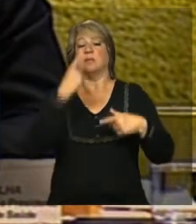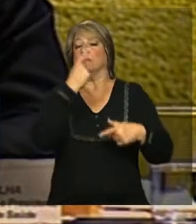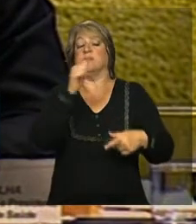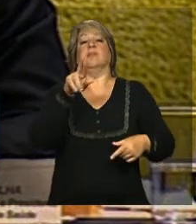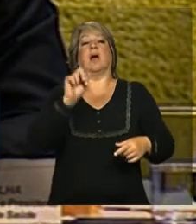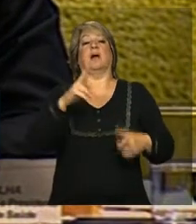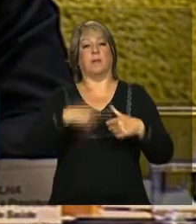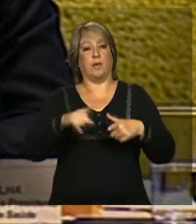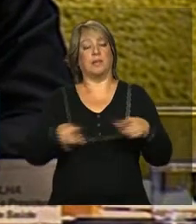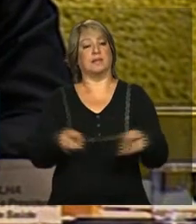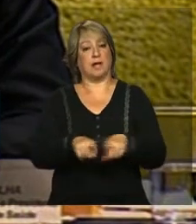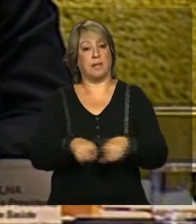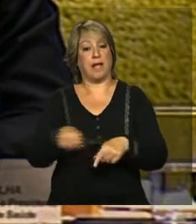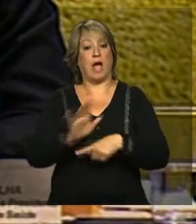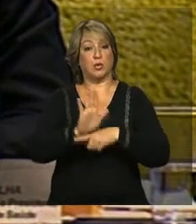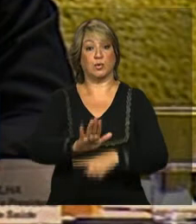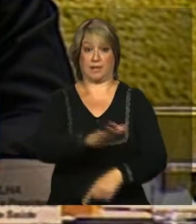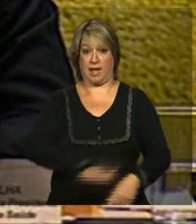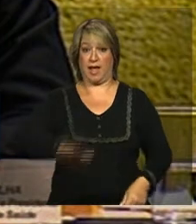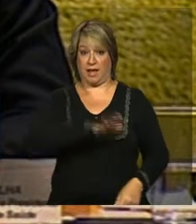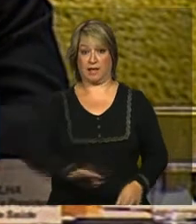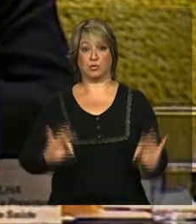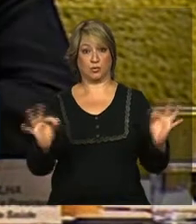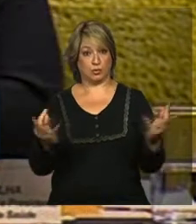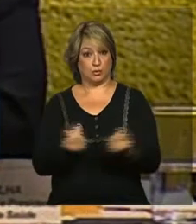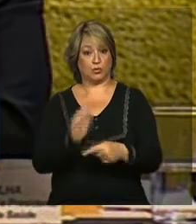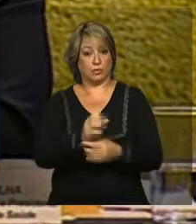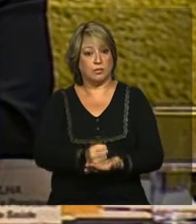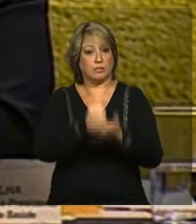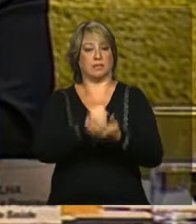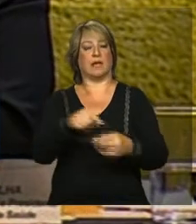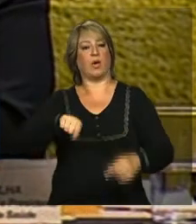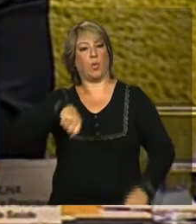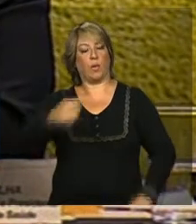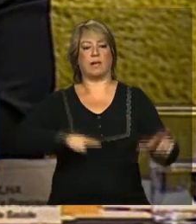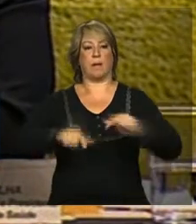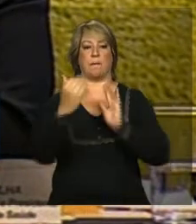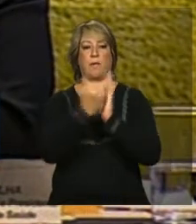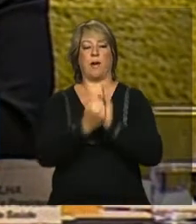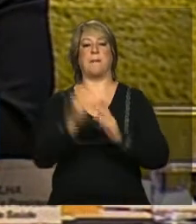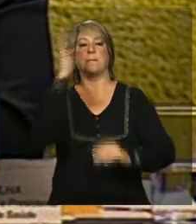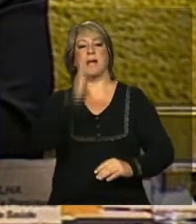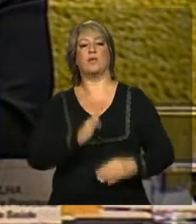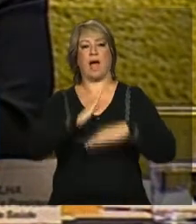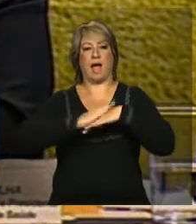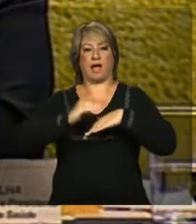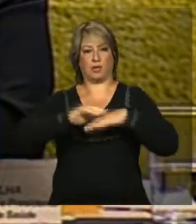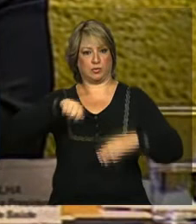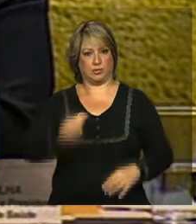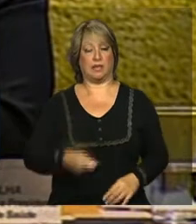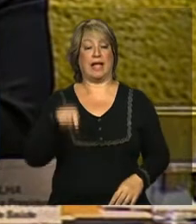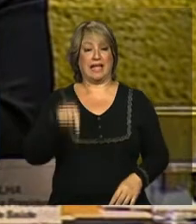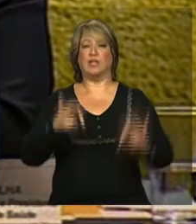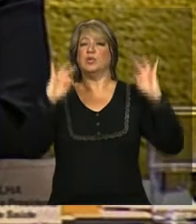tornando as crianças mais protegidas através das ações no Brasil carinhoso essa expansão vai acontecer em